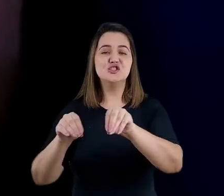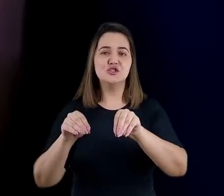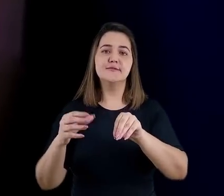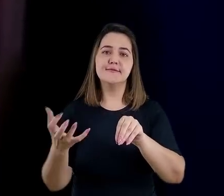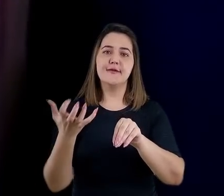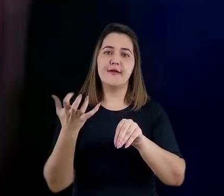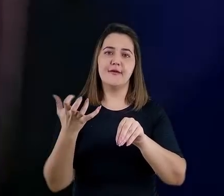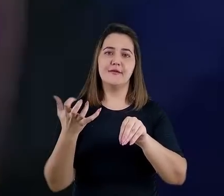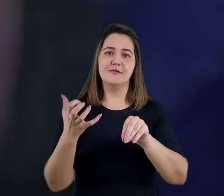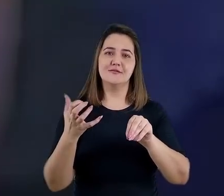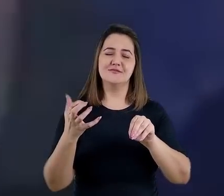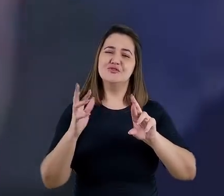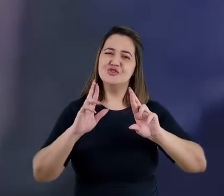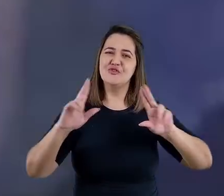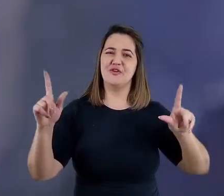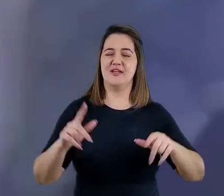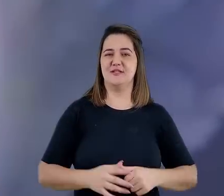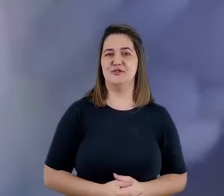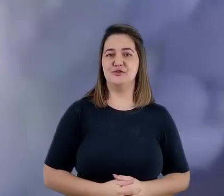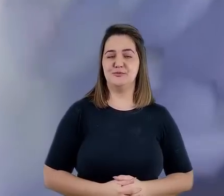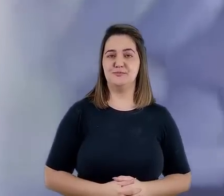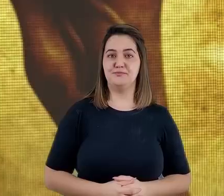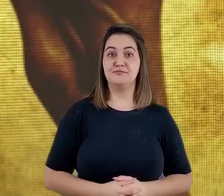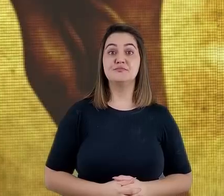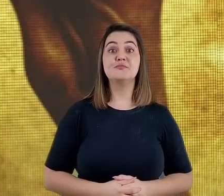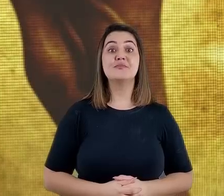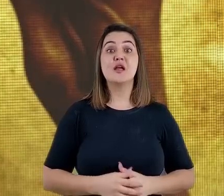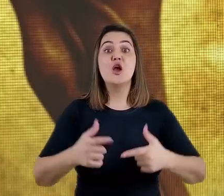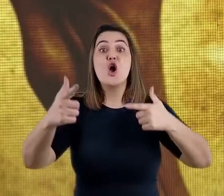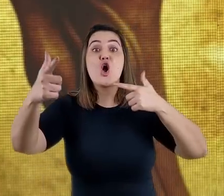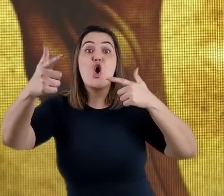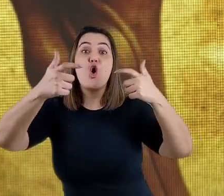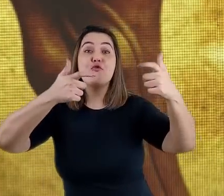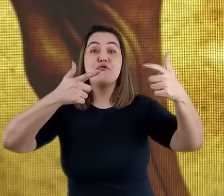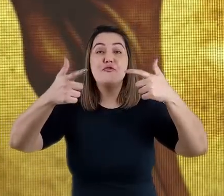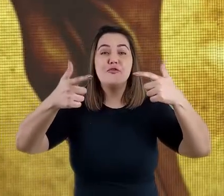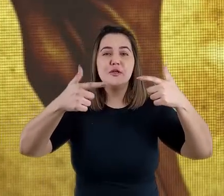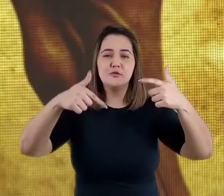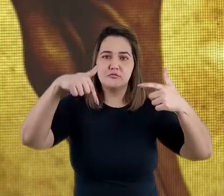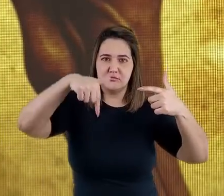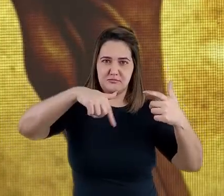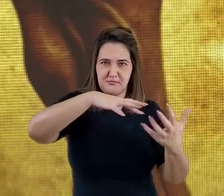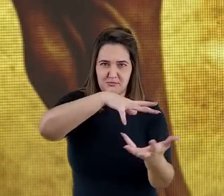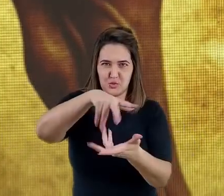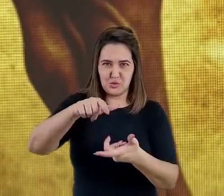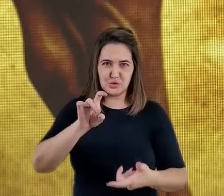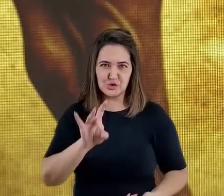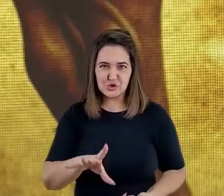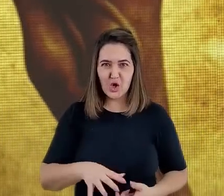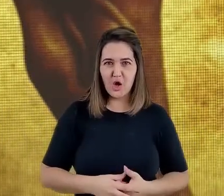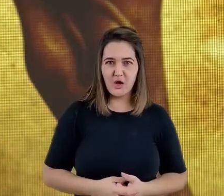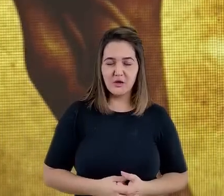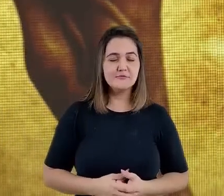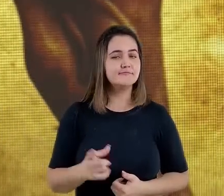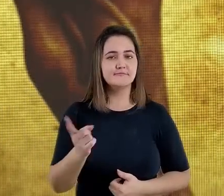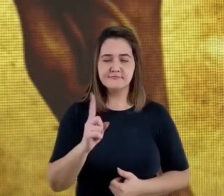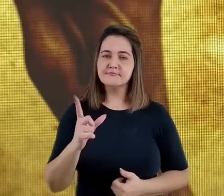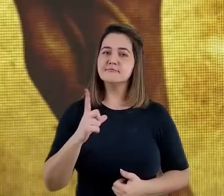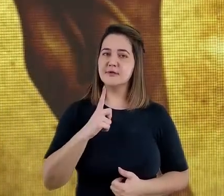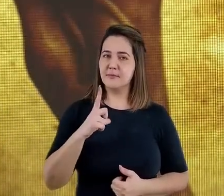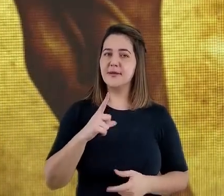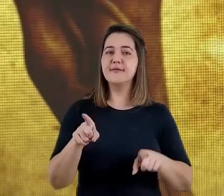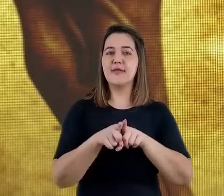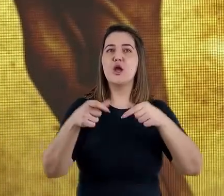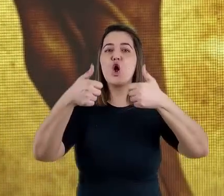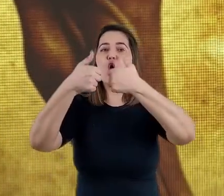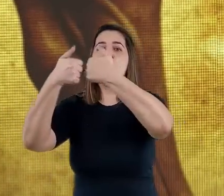o céu está lutando por nós. Os conflitos, que são aparentemente apenas humanos, seriam,